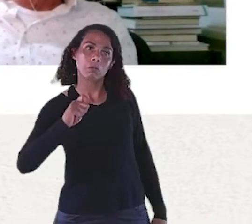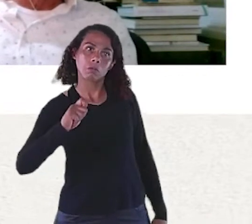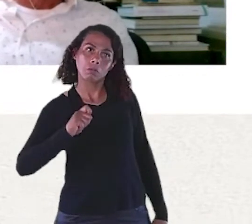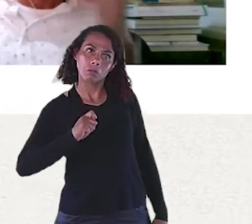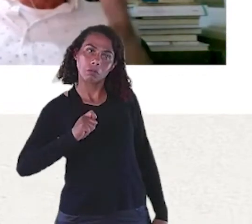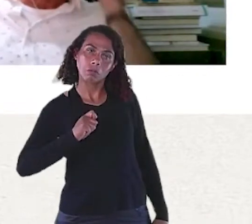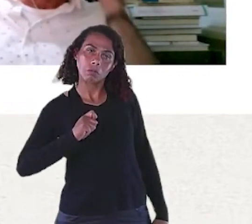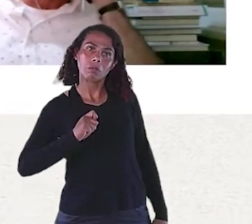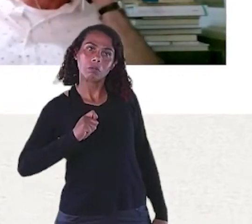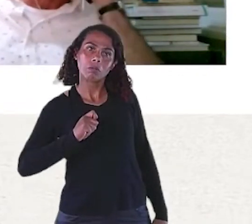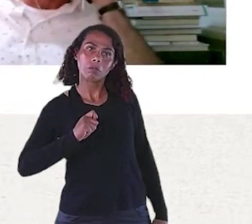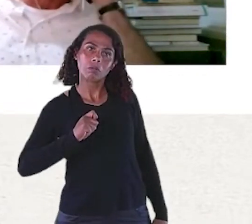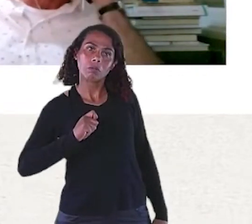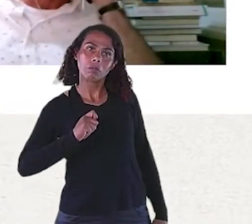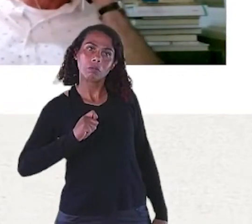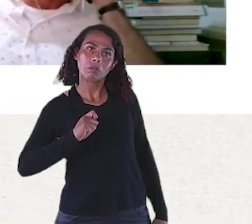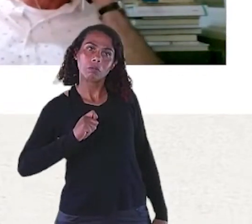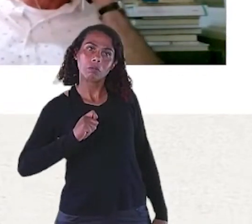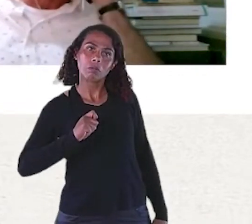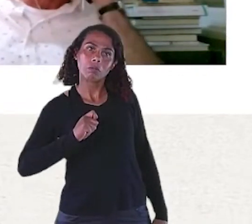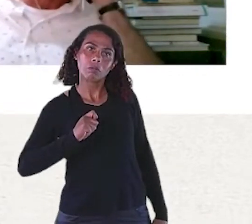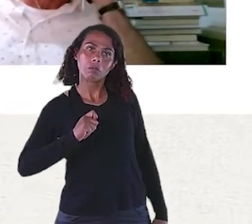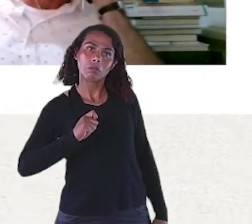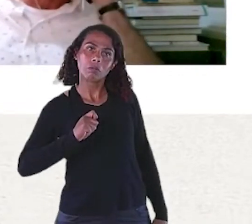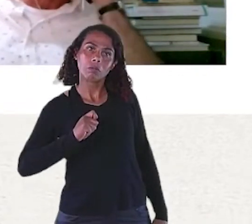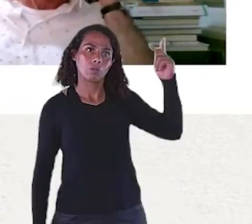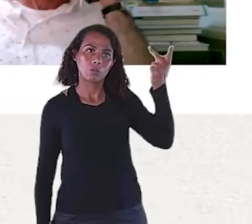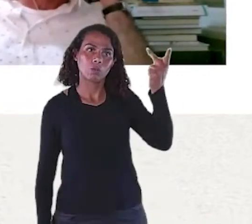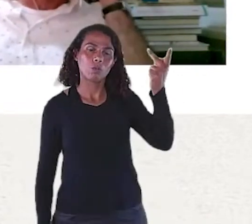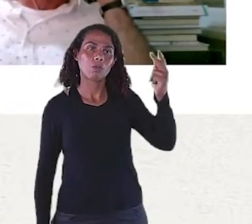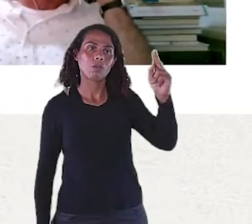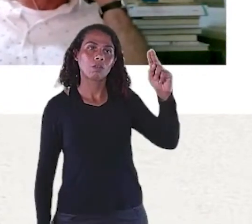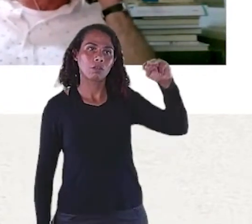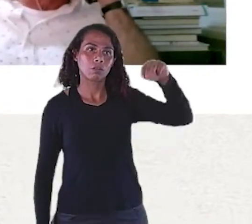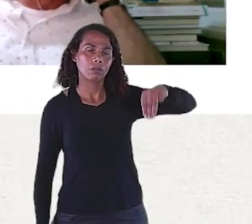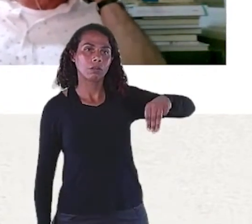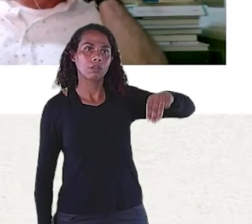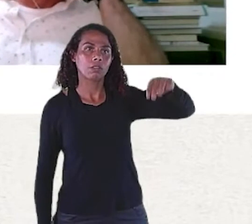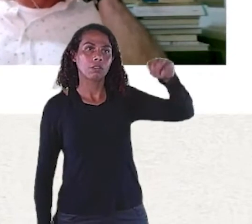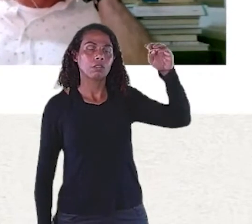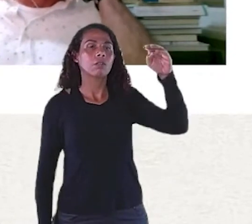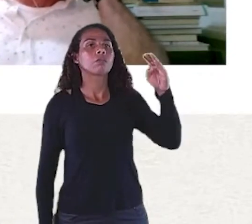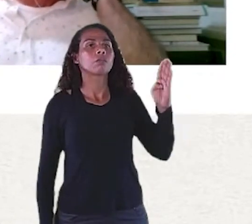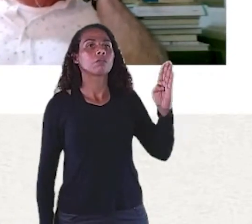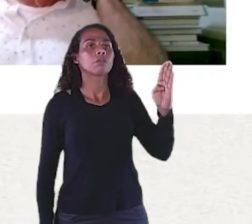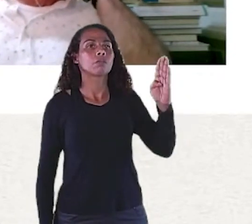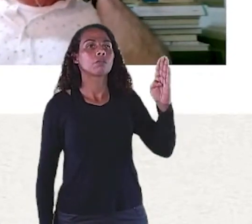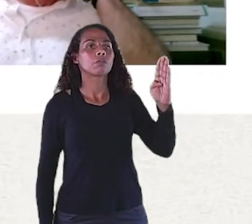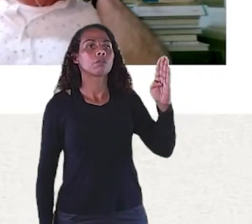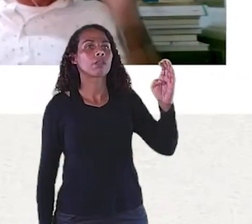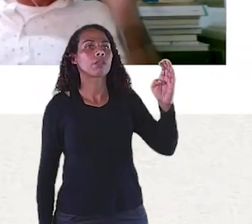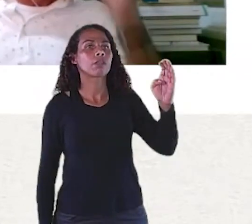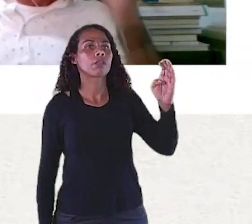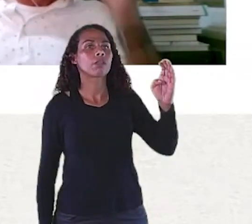de tal. Quando eu falei fulano de tal, o sujeito voou no terminal,